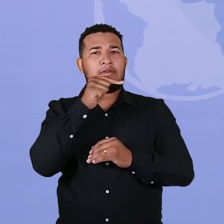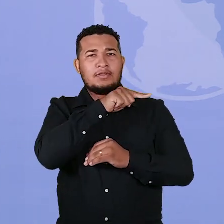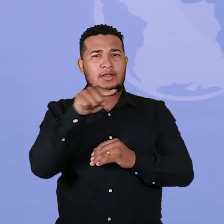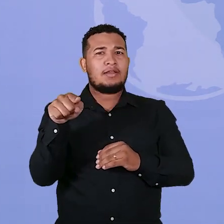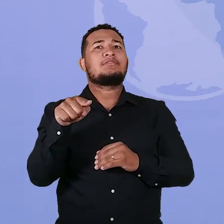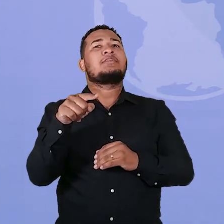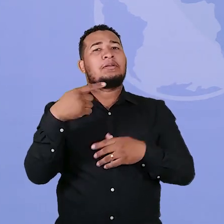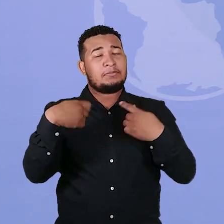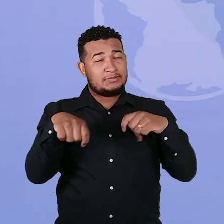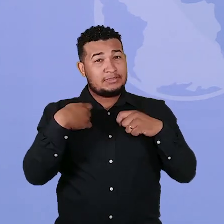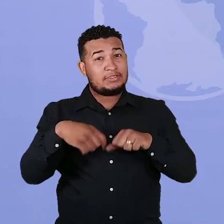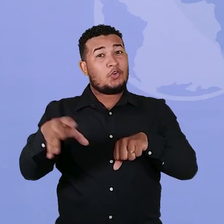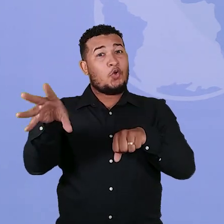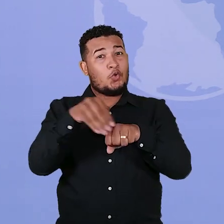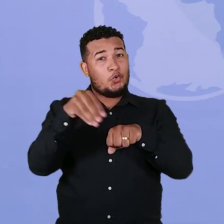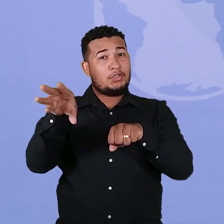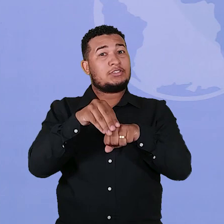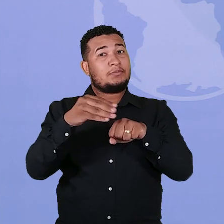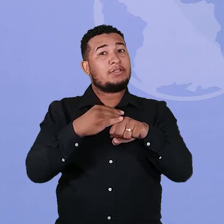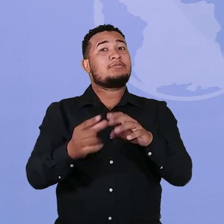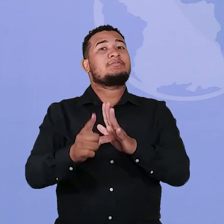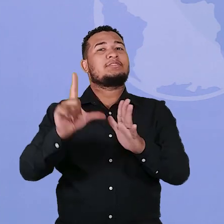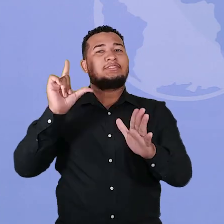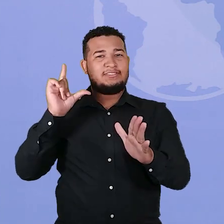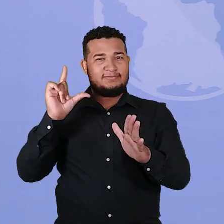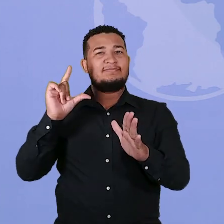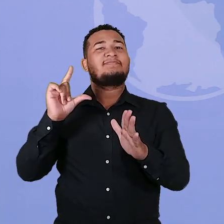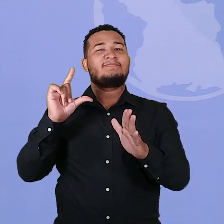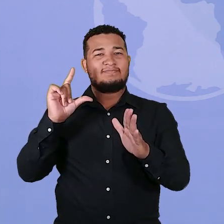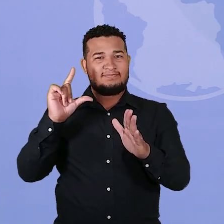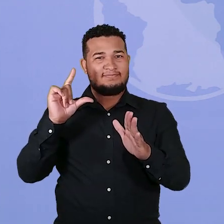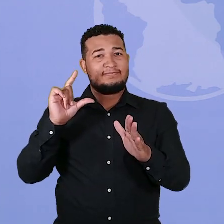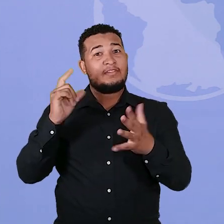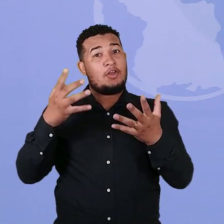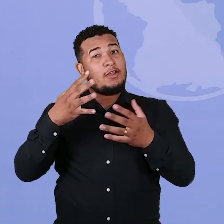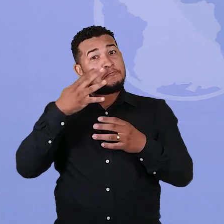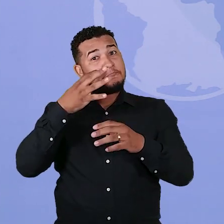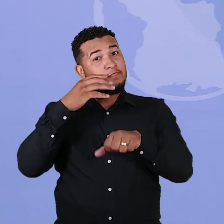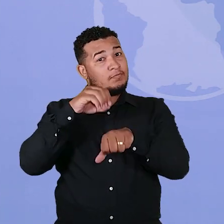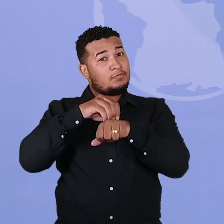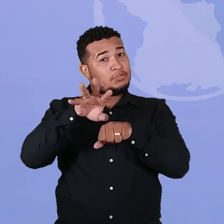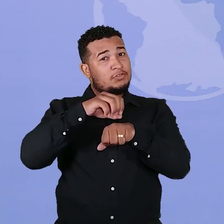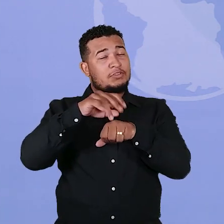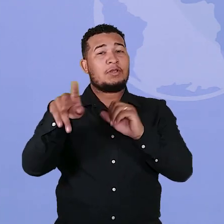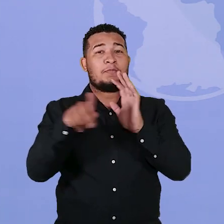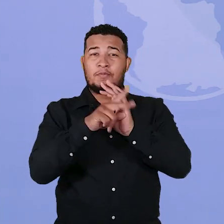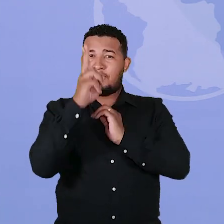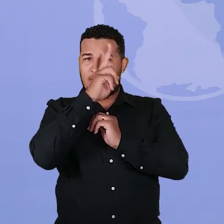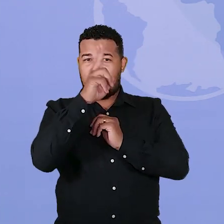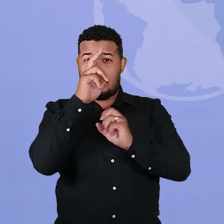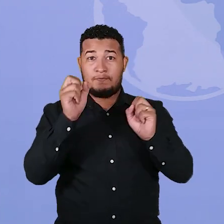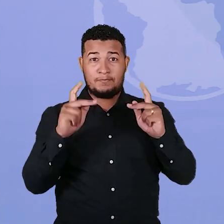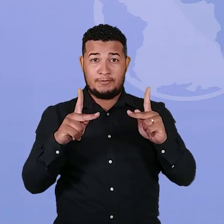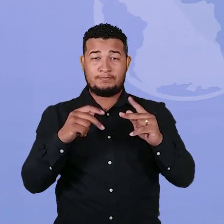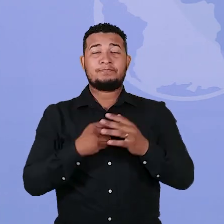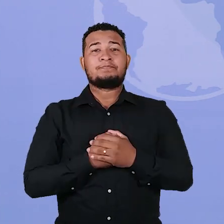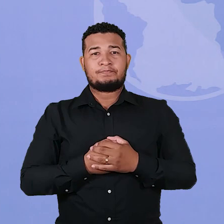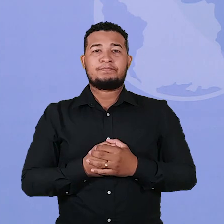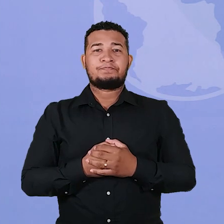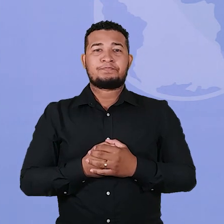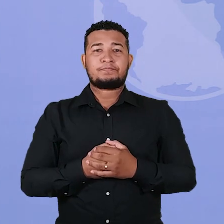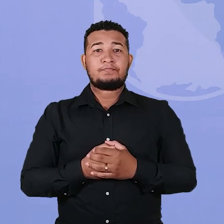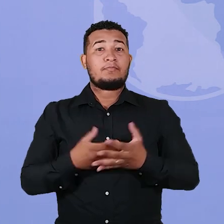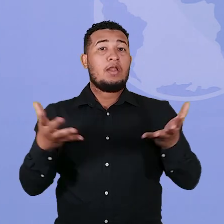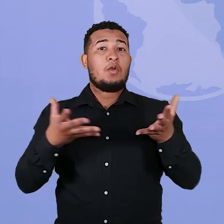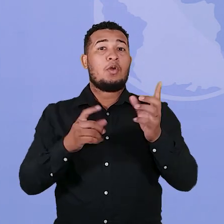aprender a probabilidade tati exigindo conhecimentos prévios se liga aí nas dicas para fazer essas